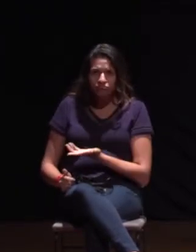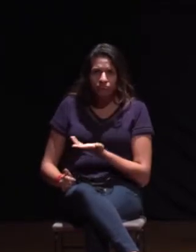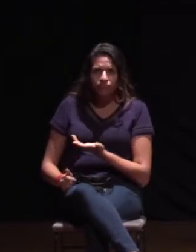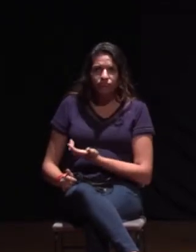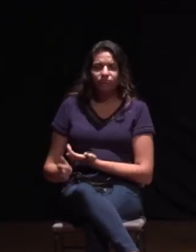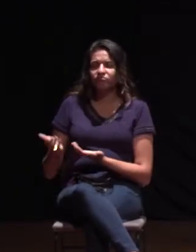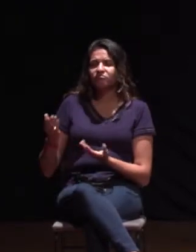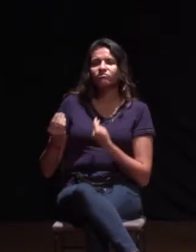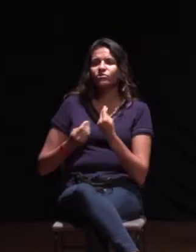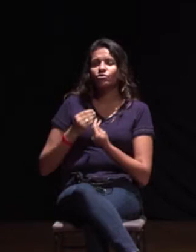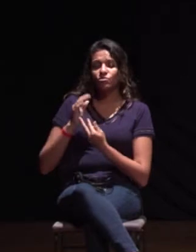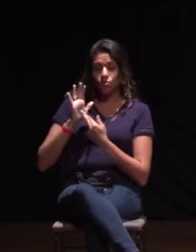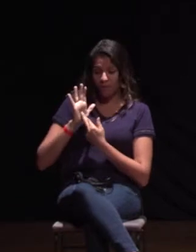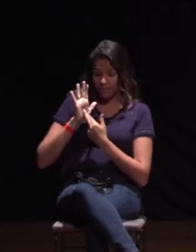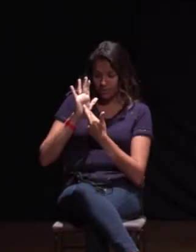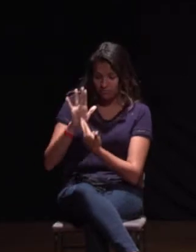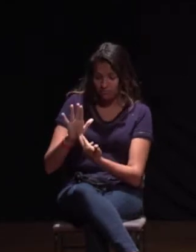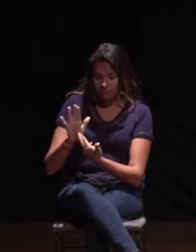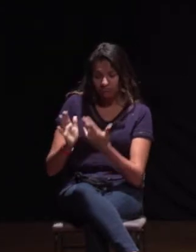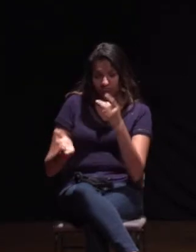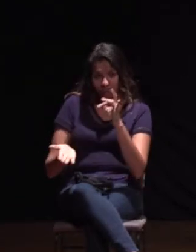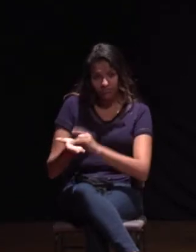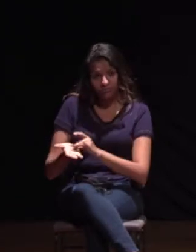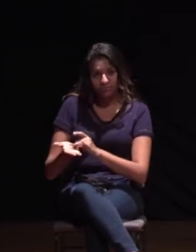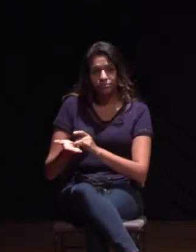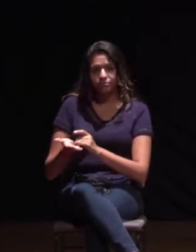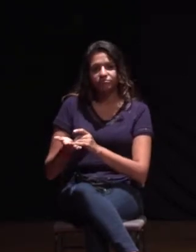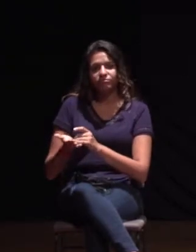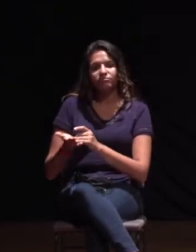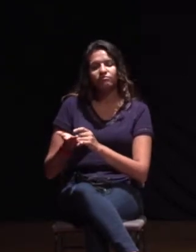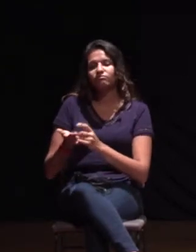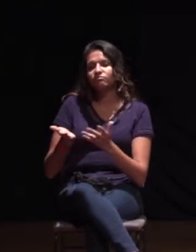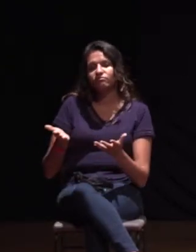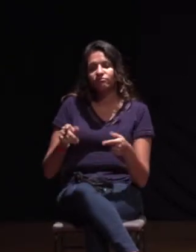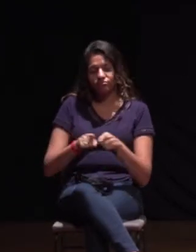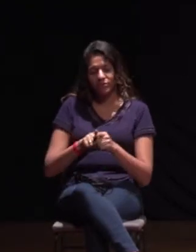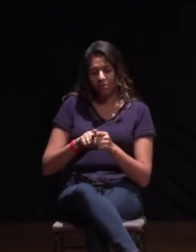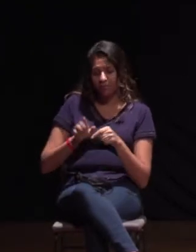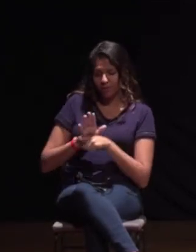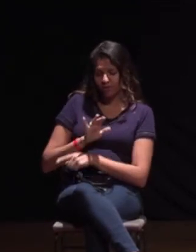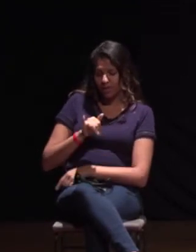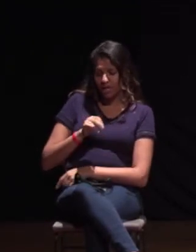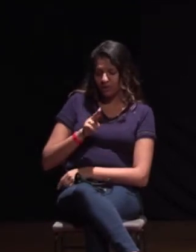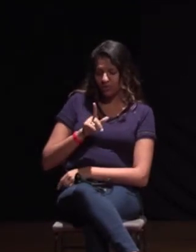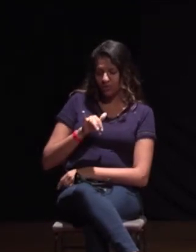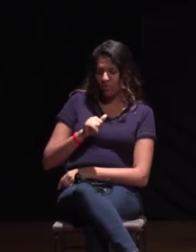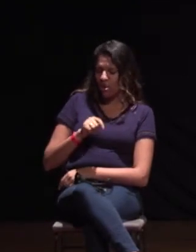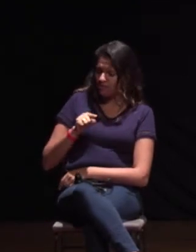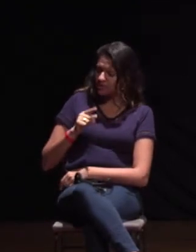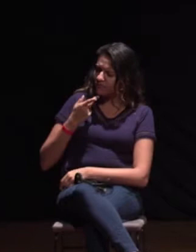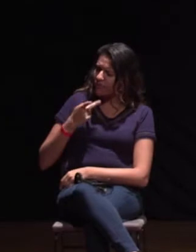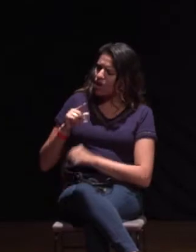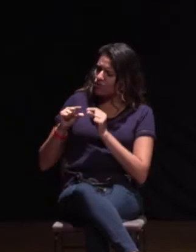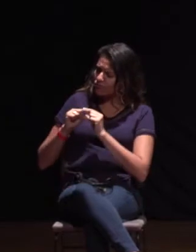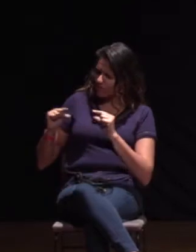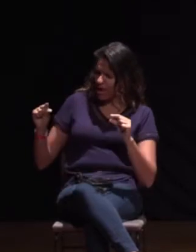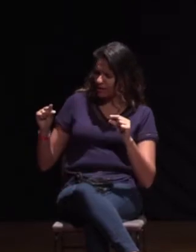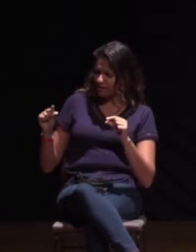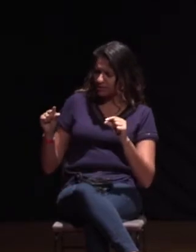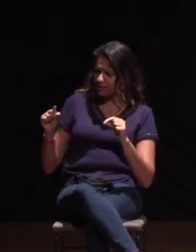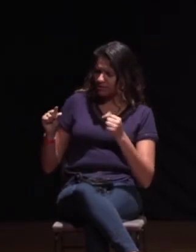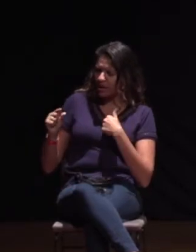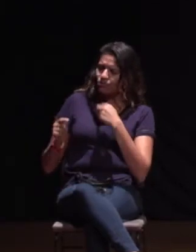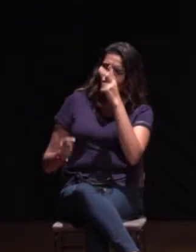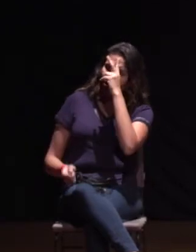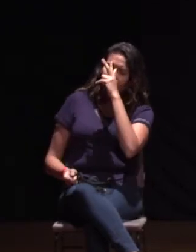em questões de representatividade. No caso da Júlia, eu queria voltar a uma frase que você falou, que eu acho